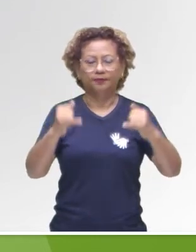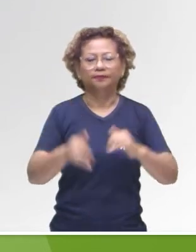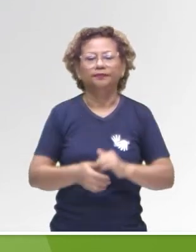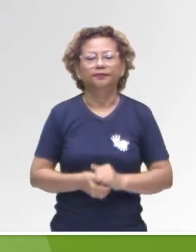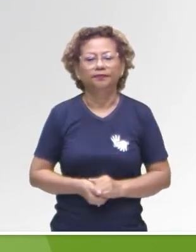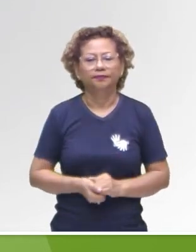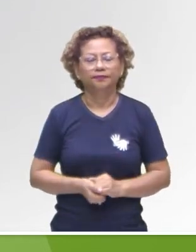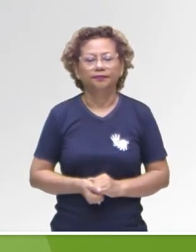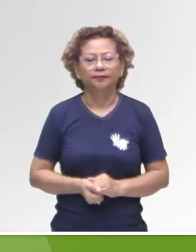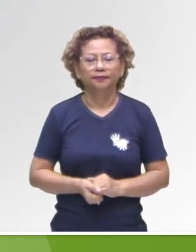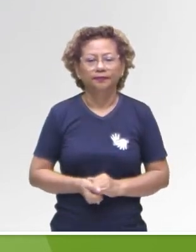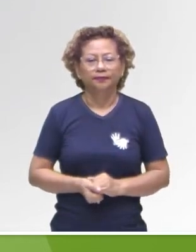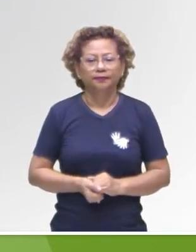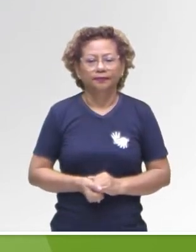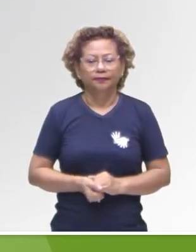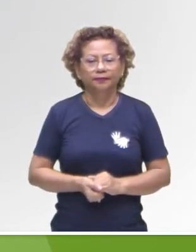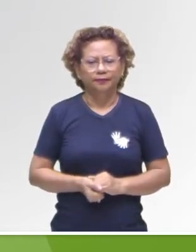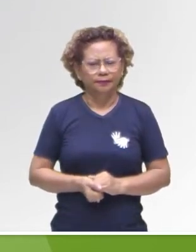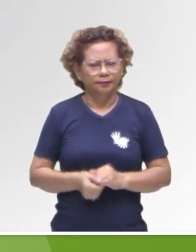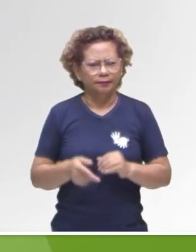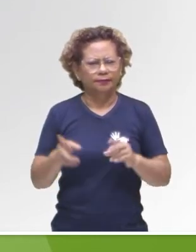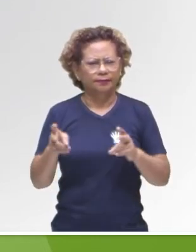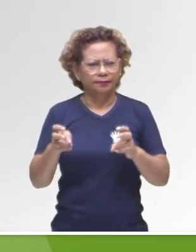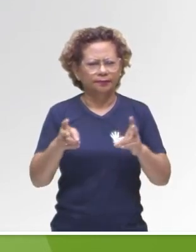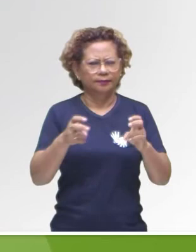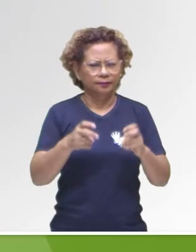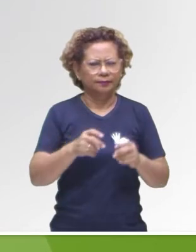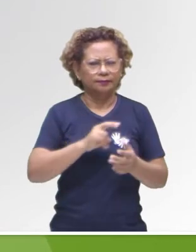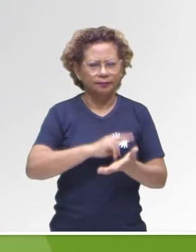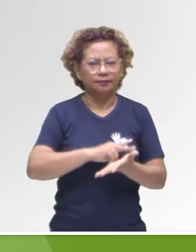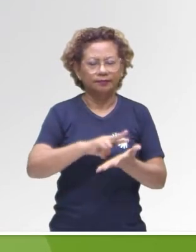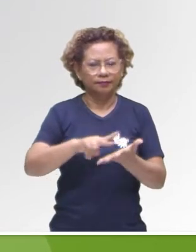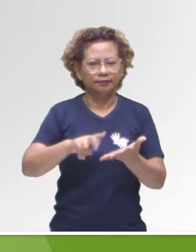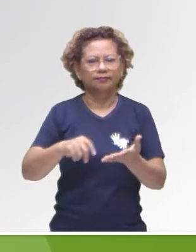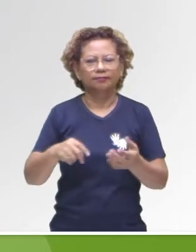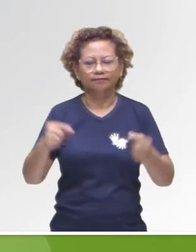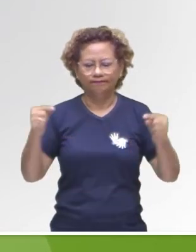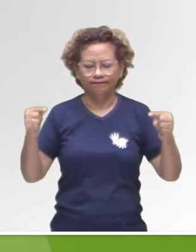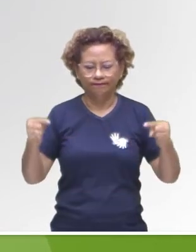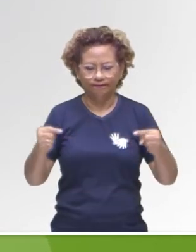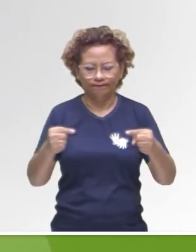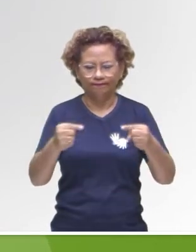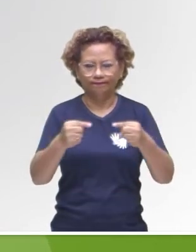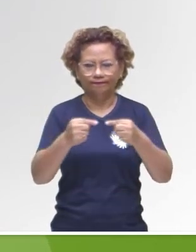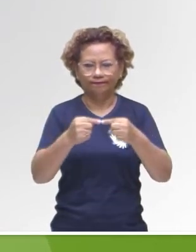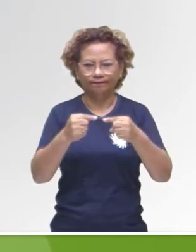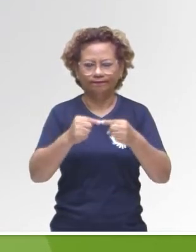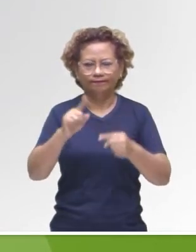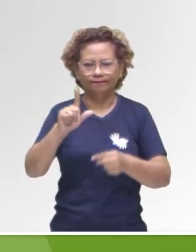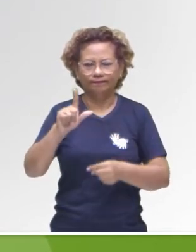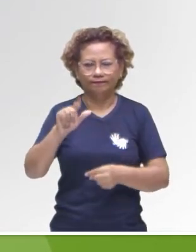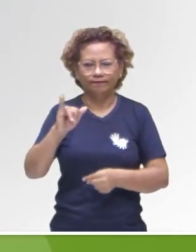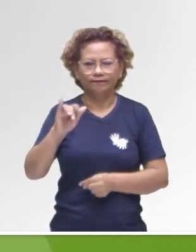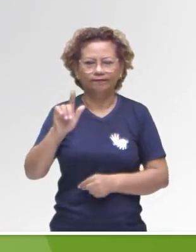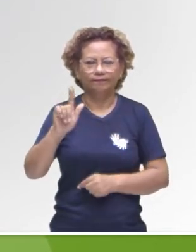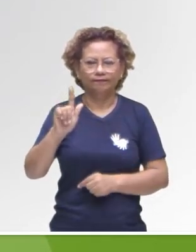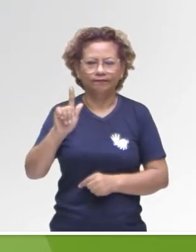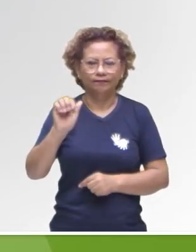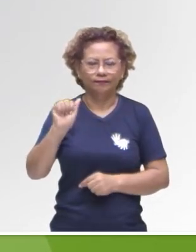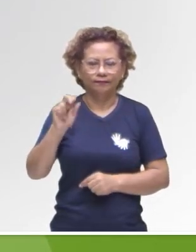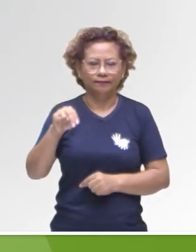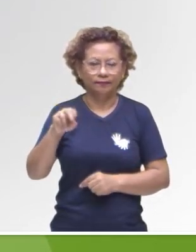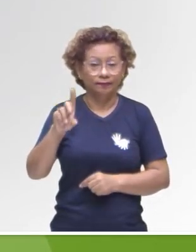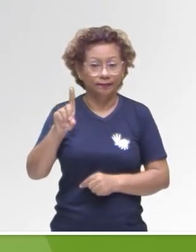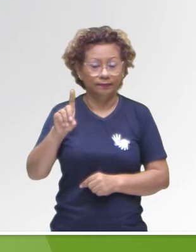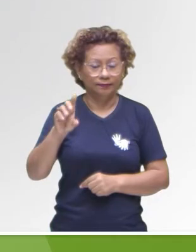vê várias pistas lá ligando um componente ao outro, né? Então, no esquema, né? No